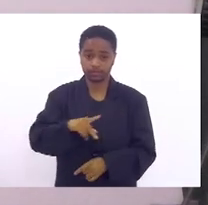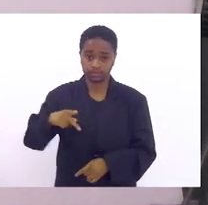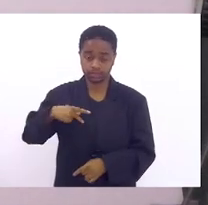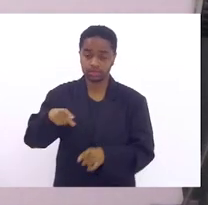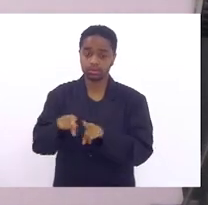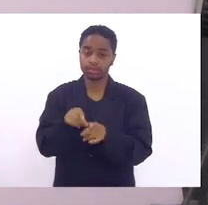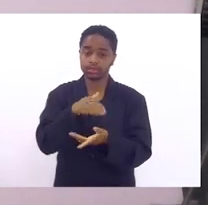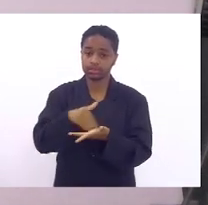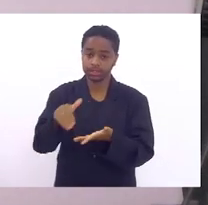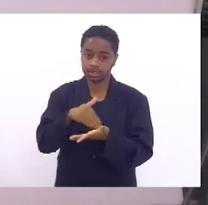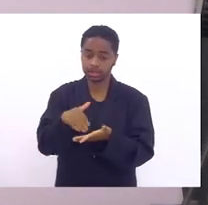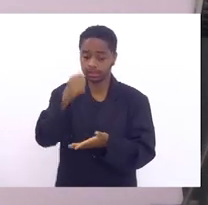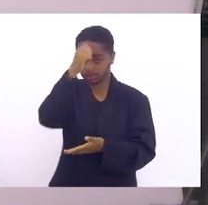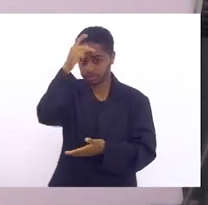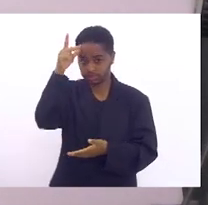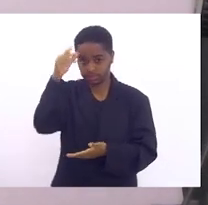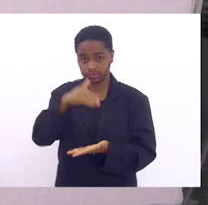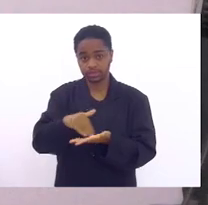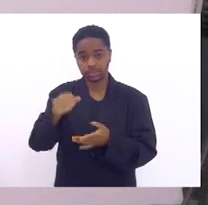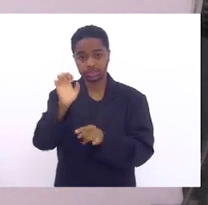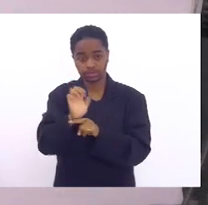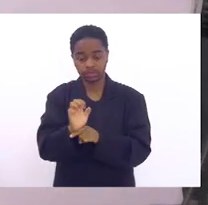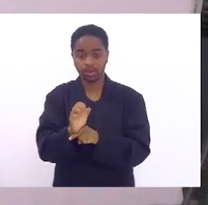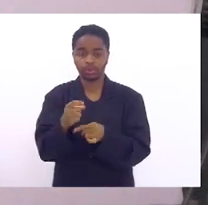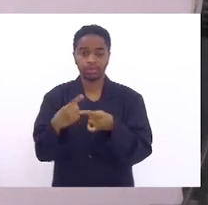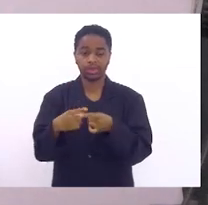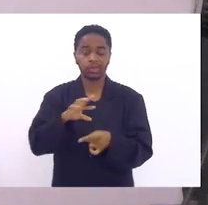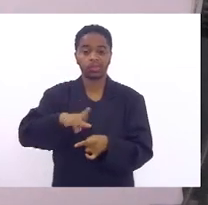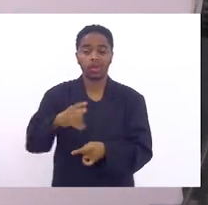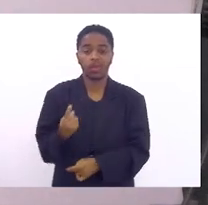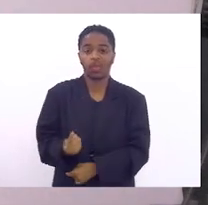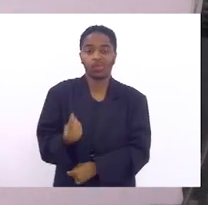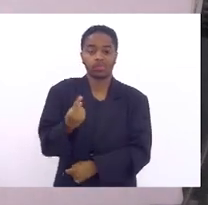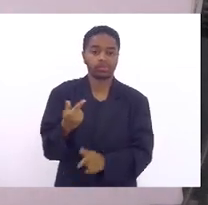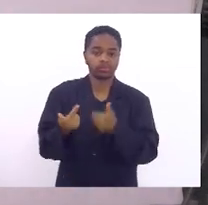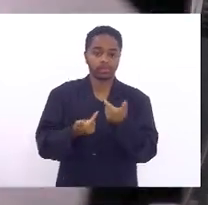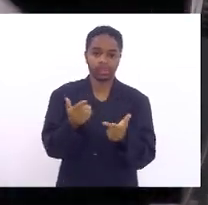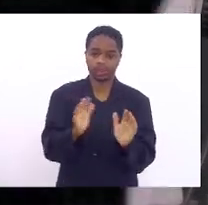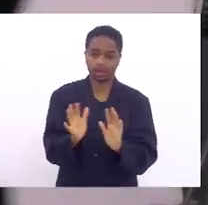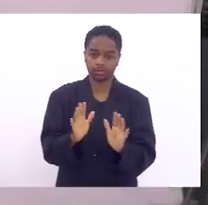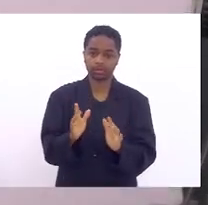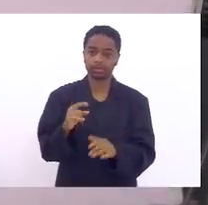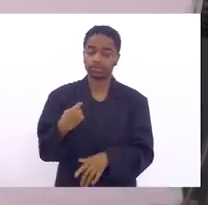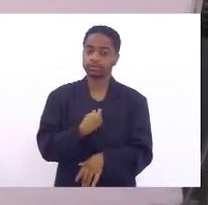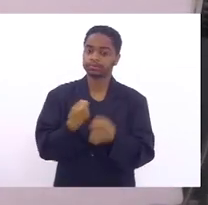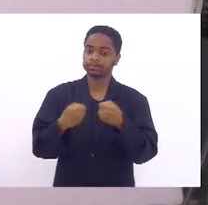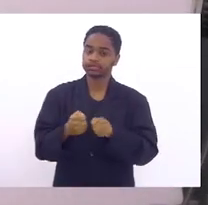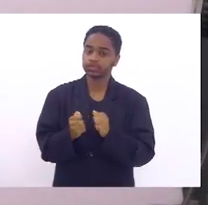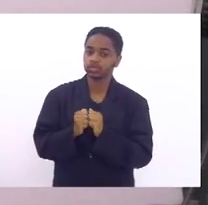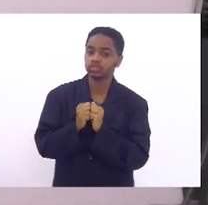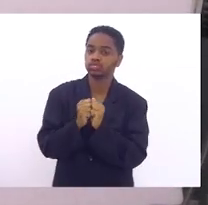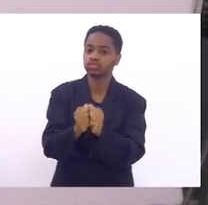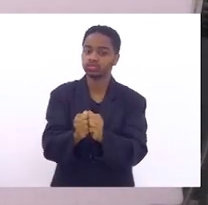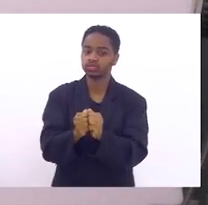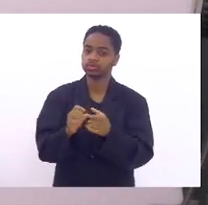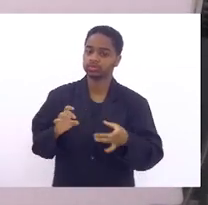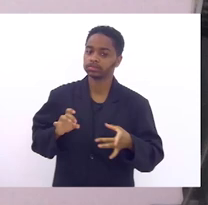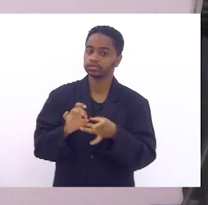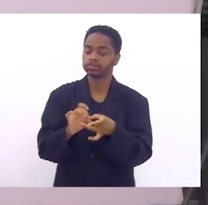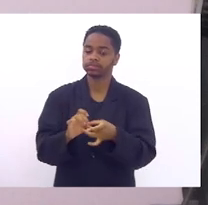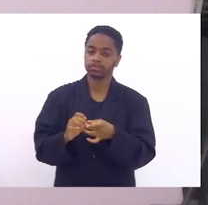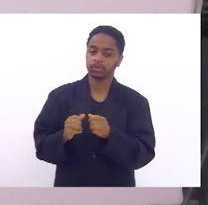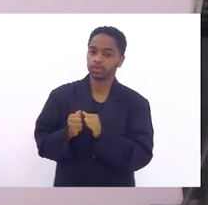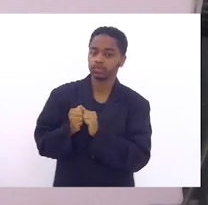mulher porque esse não é um trabalho para um é um trabalho que nós precisamos estar todos juntos alinhados de mãos